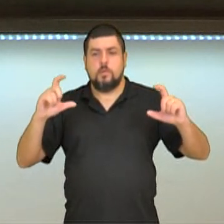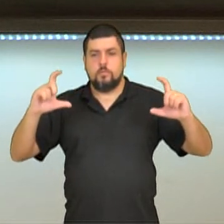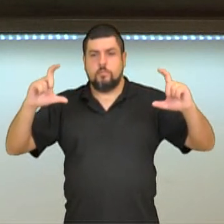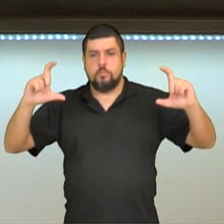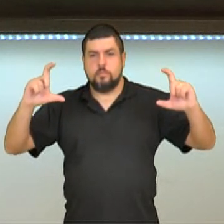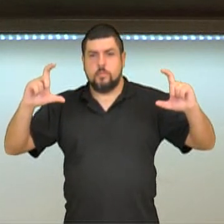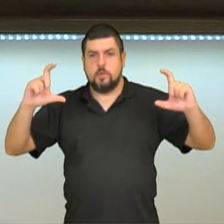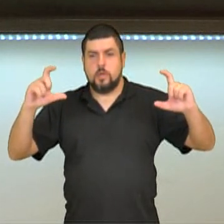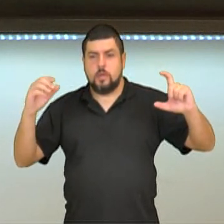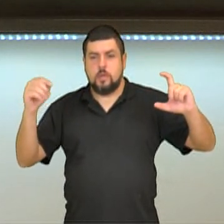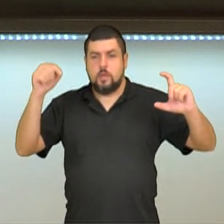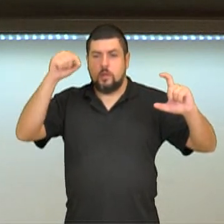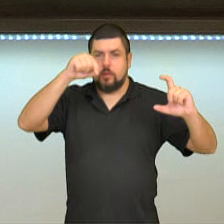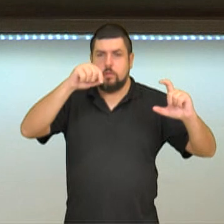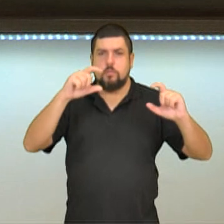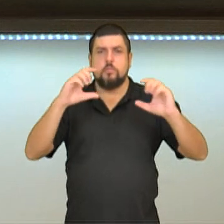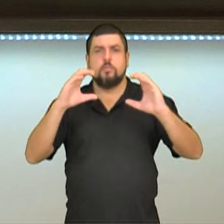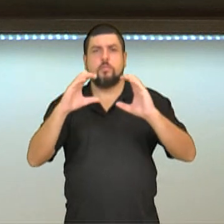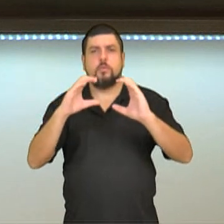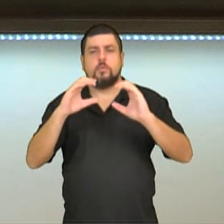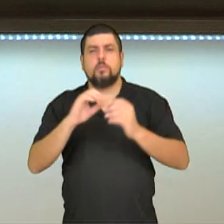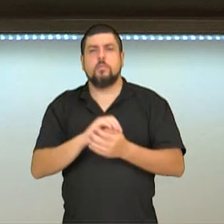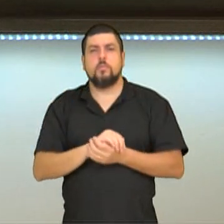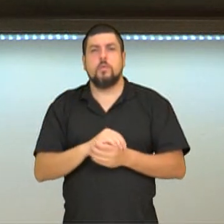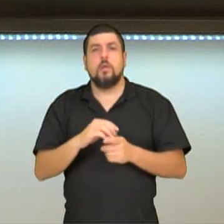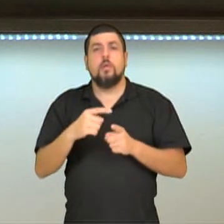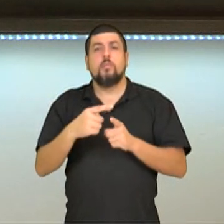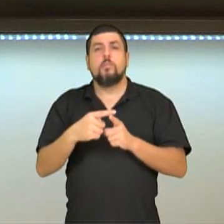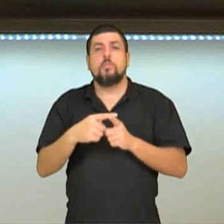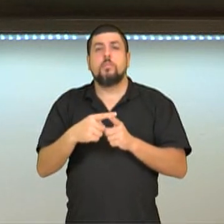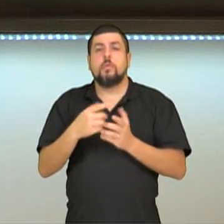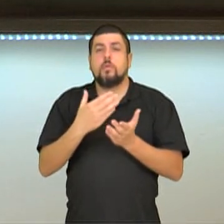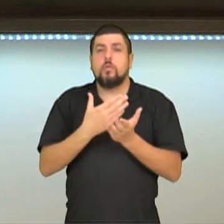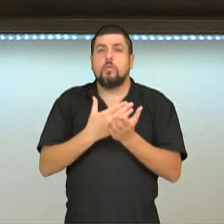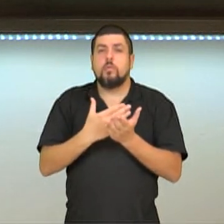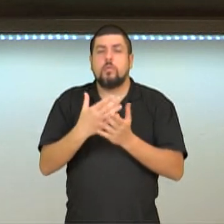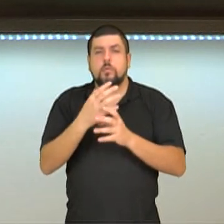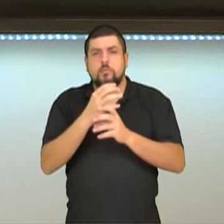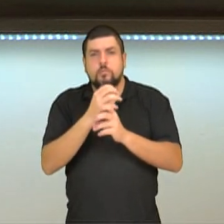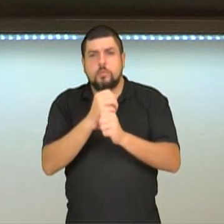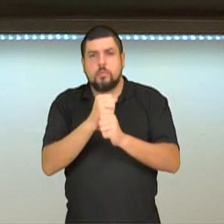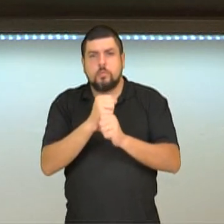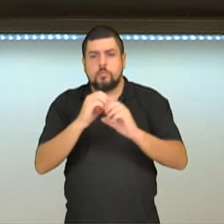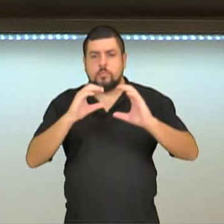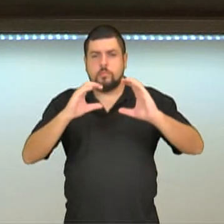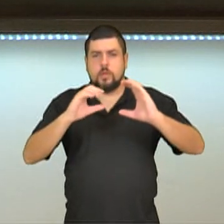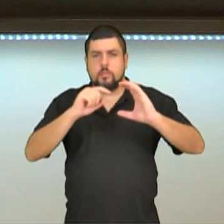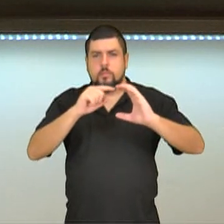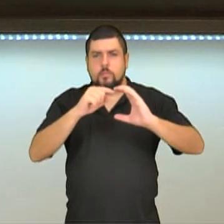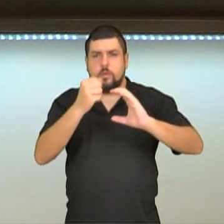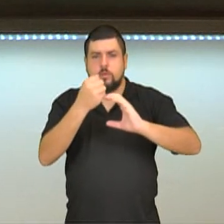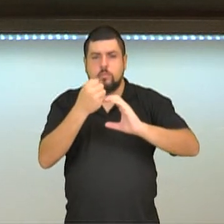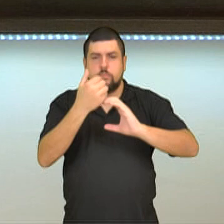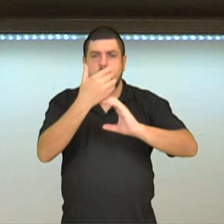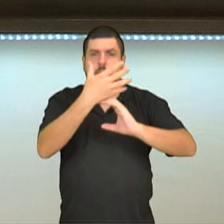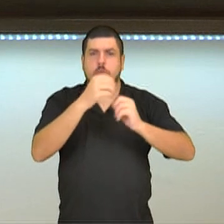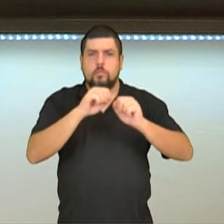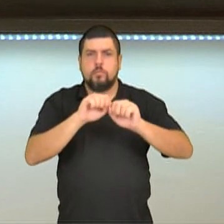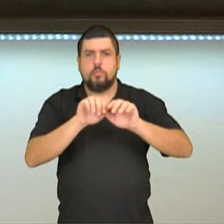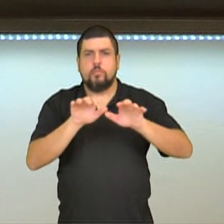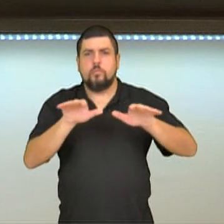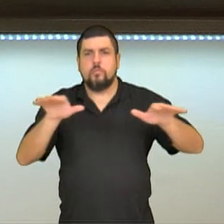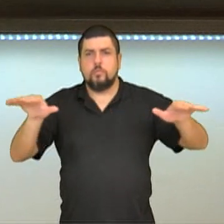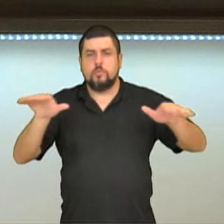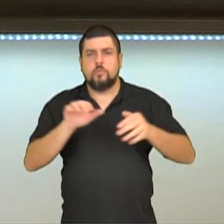dos colchetes, porque a gente vai resolver sempre de dentro para fora. Então, eu vou olhar os parênteses, olho